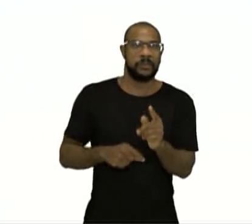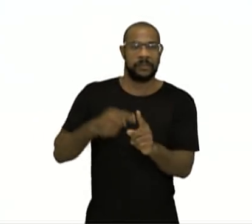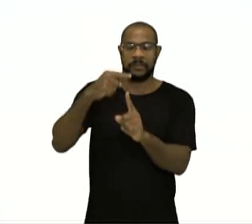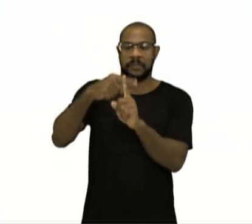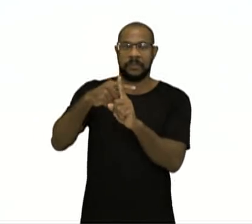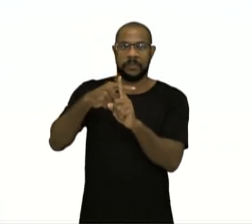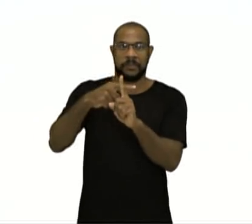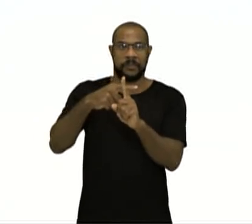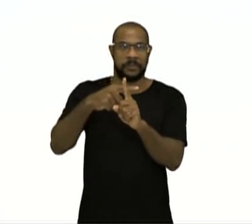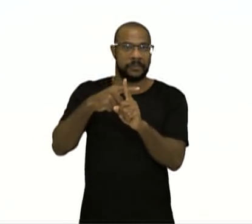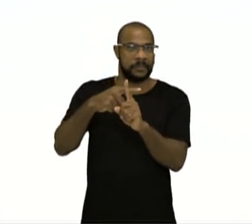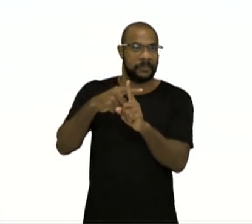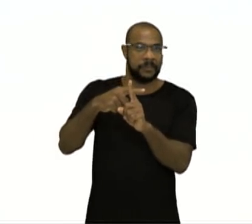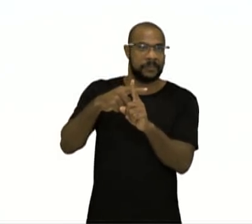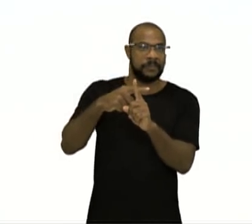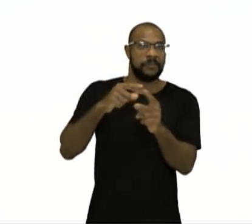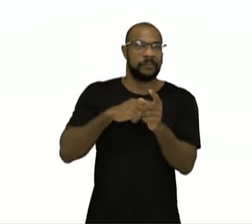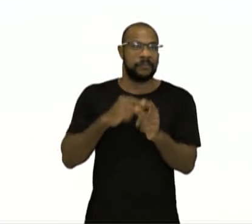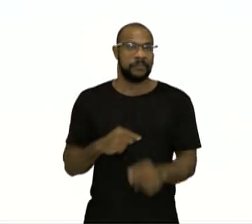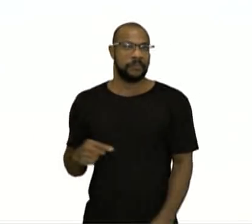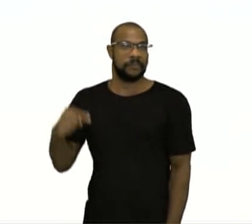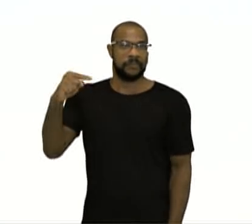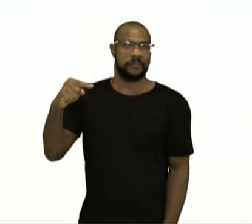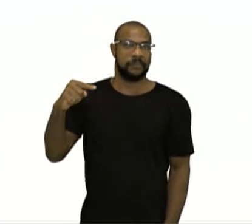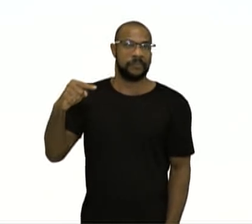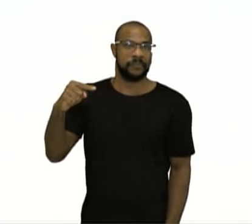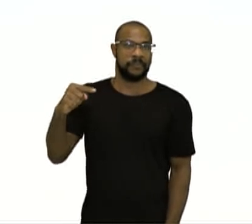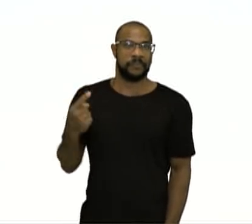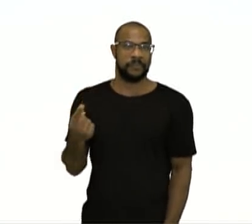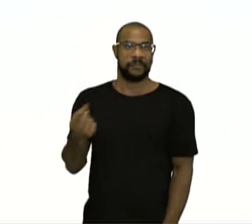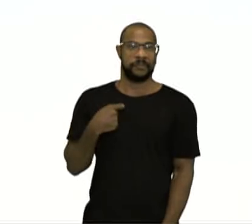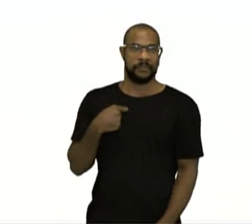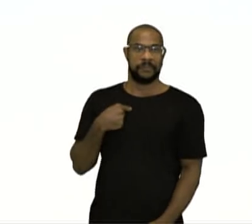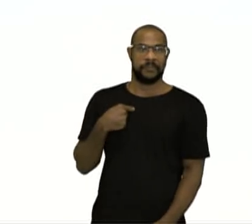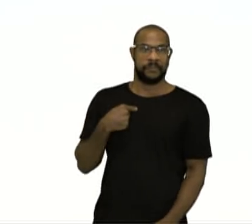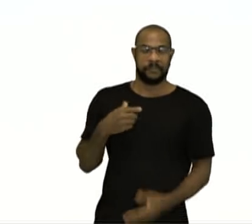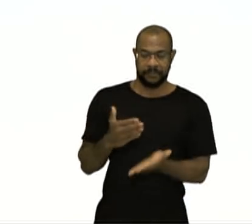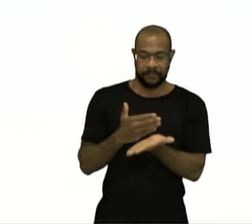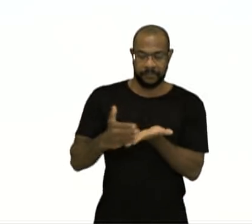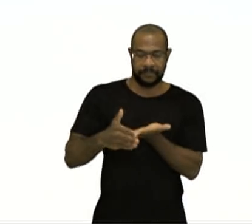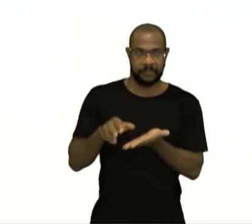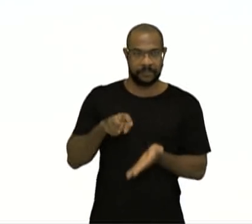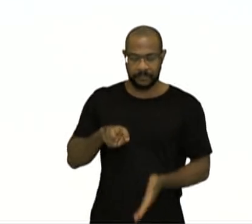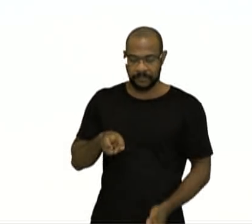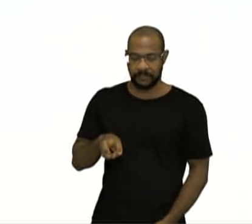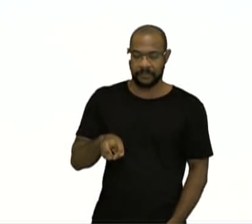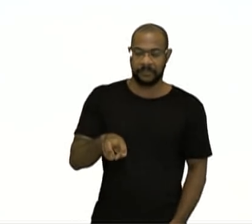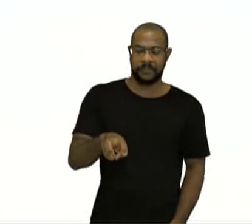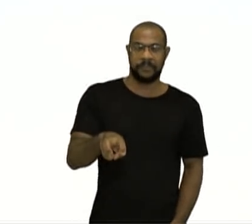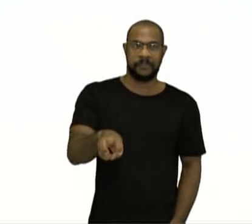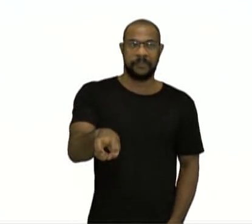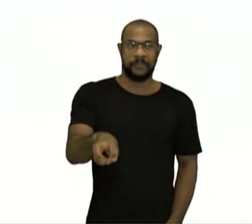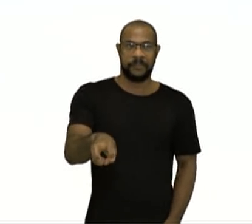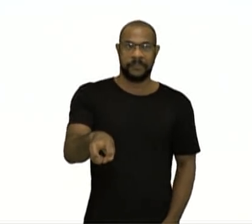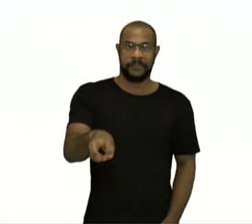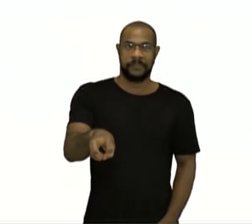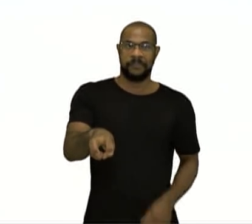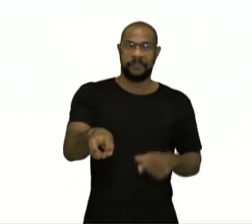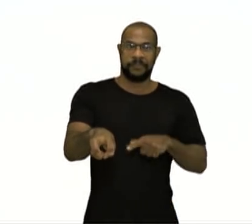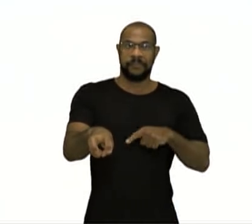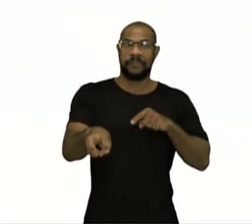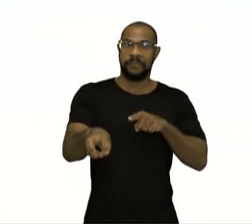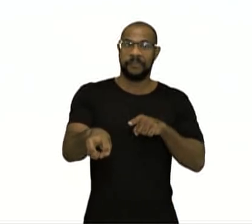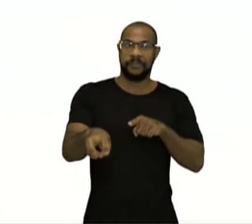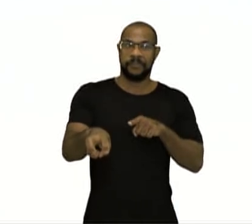para as idas e negativos para as vindas. Então, quando o carrinho se afastava, estava se afastando dela,